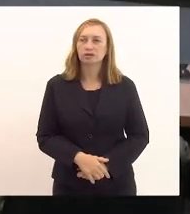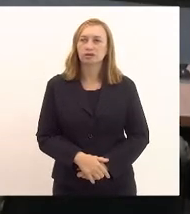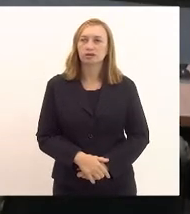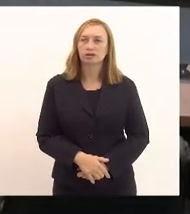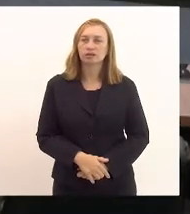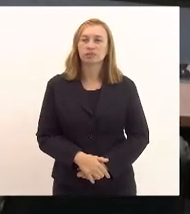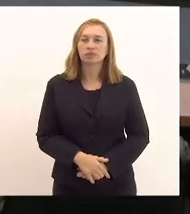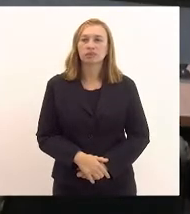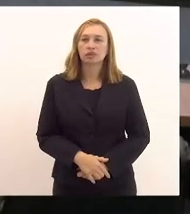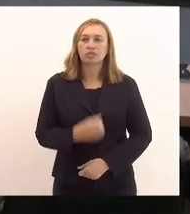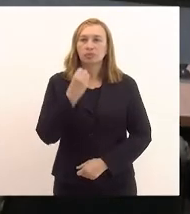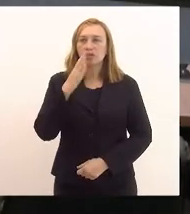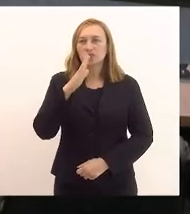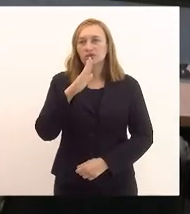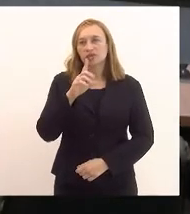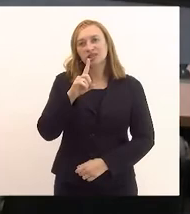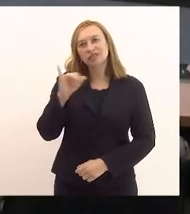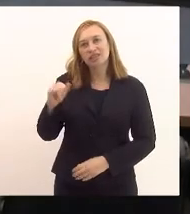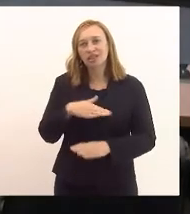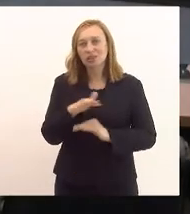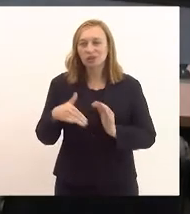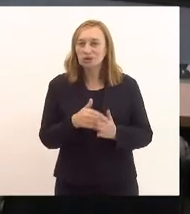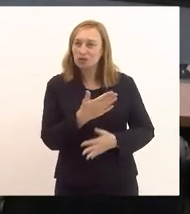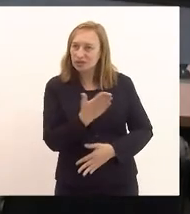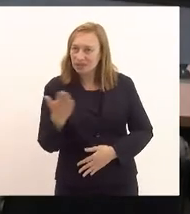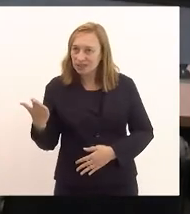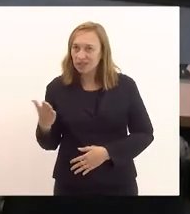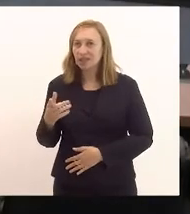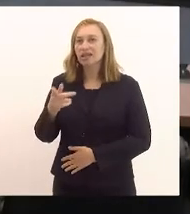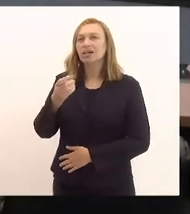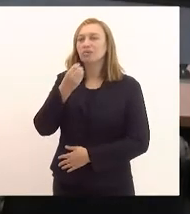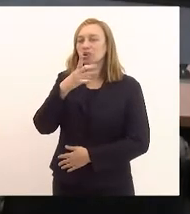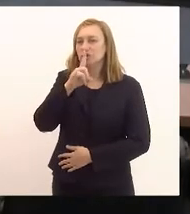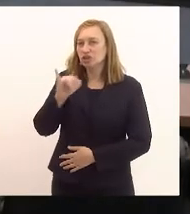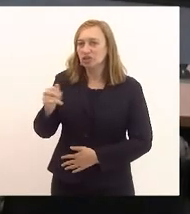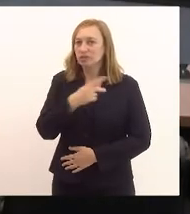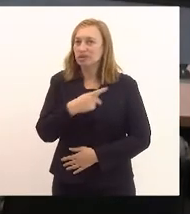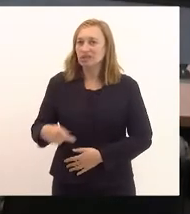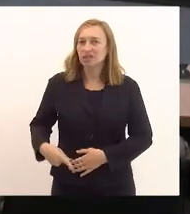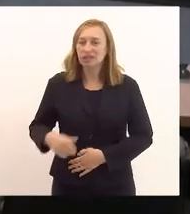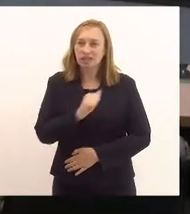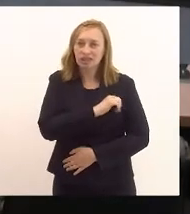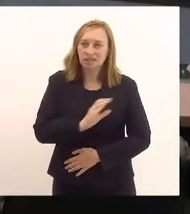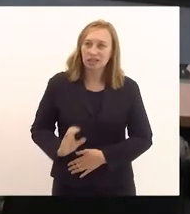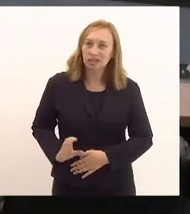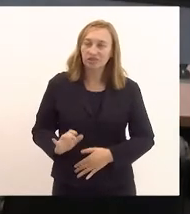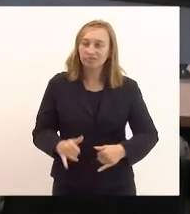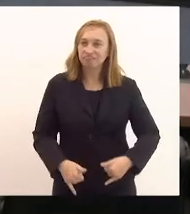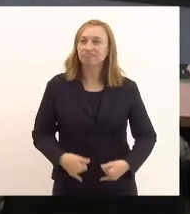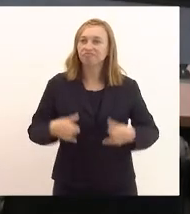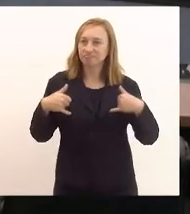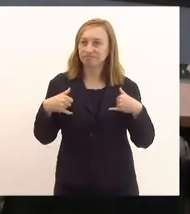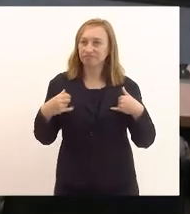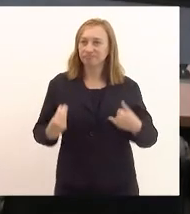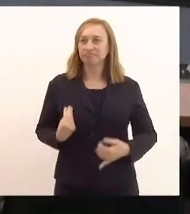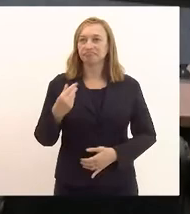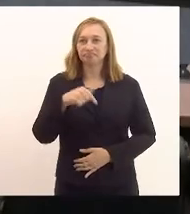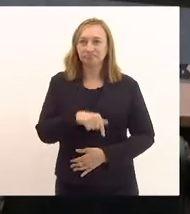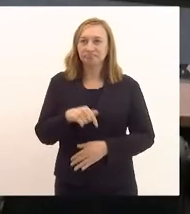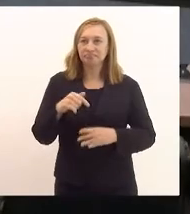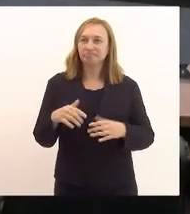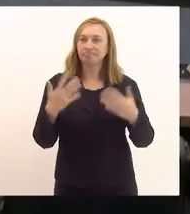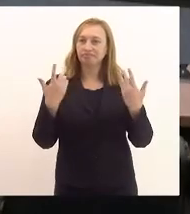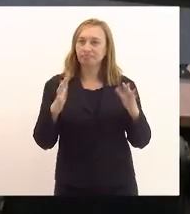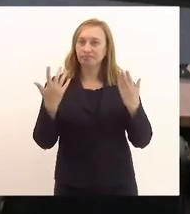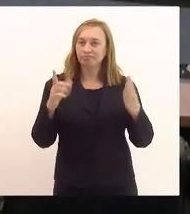oh Alô bom dia a todas as pessoas Bom dia presidente André Ceciliano É uma honra tá aqui na